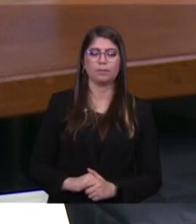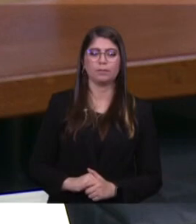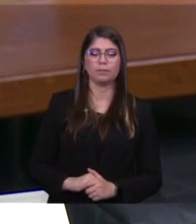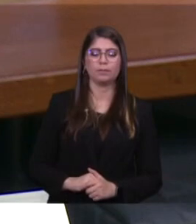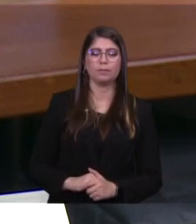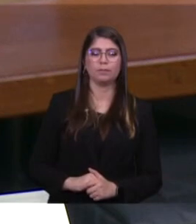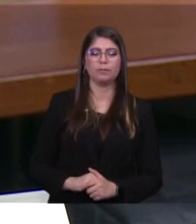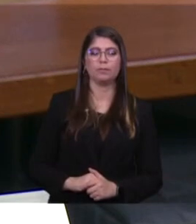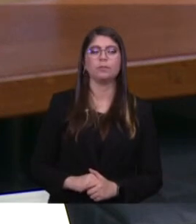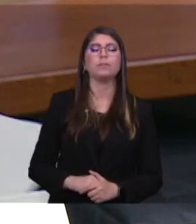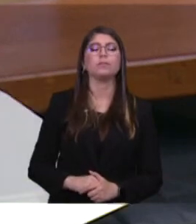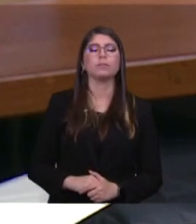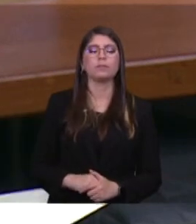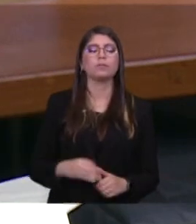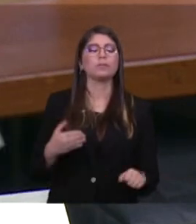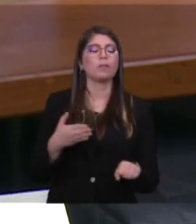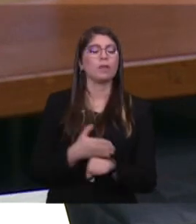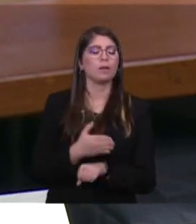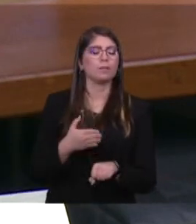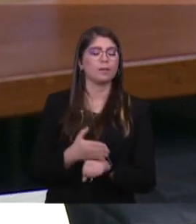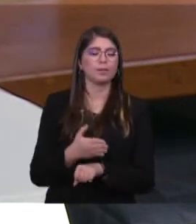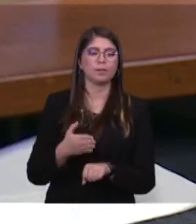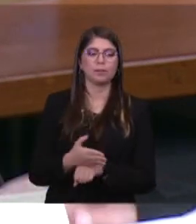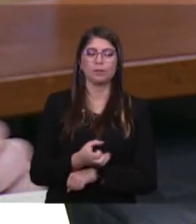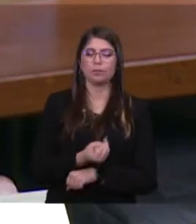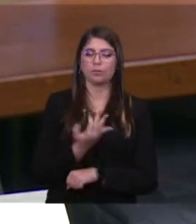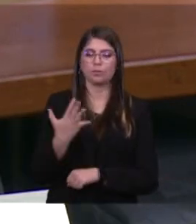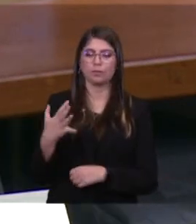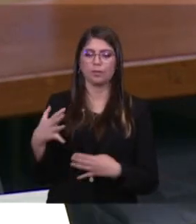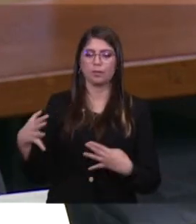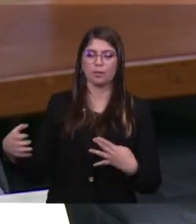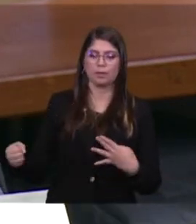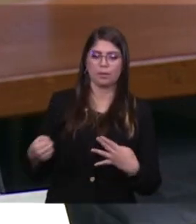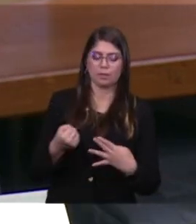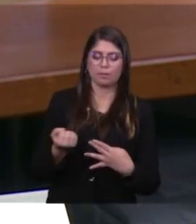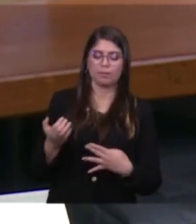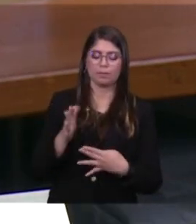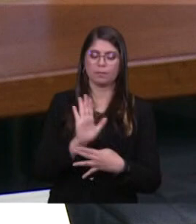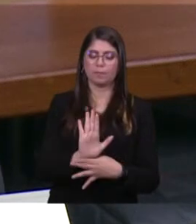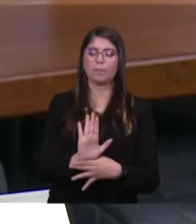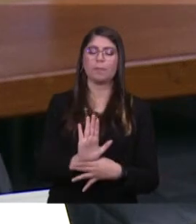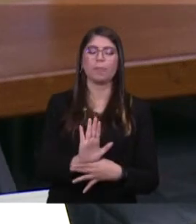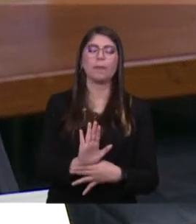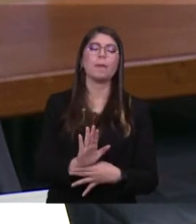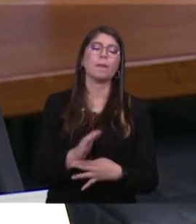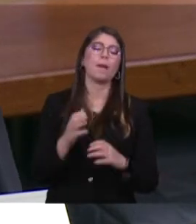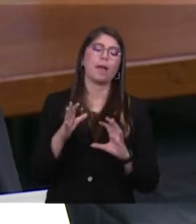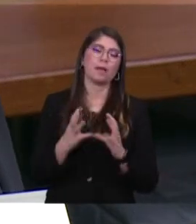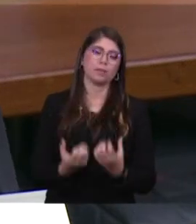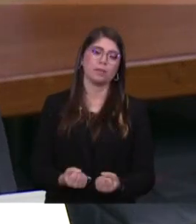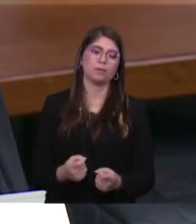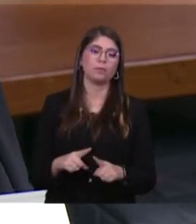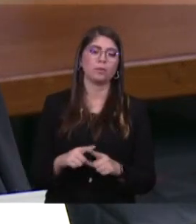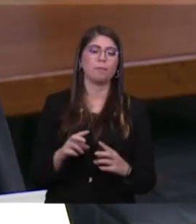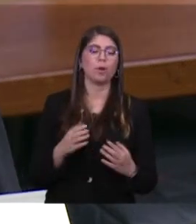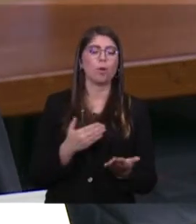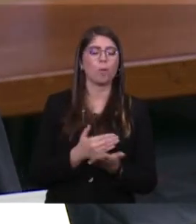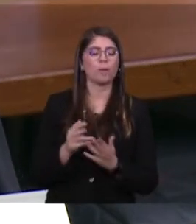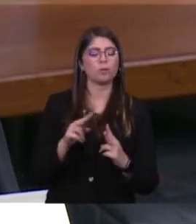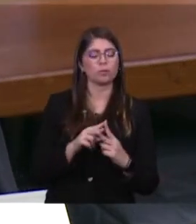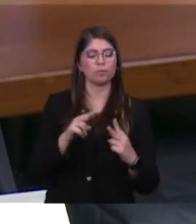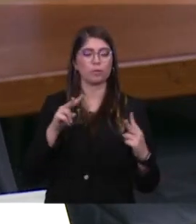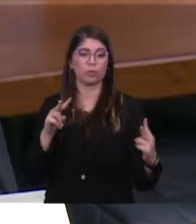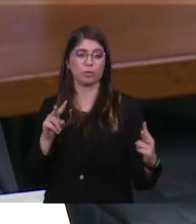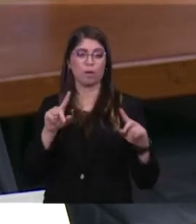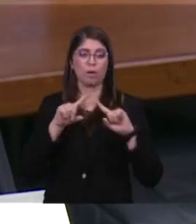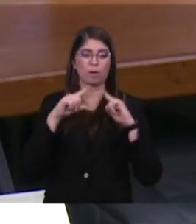Deferir a participação de diversos, como disse, amici curiae, iniciado o julgamento no ambiente virtual, sessão